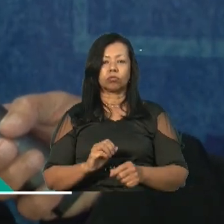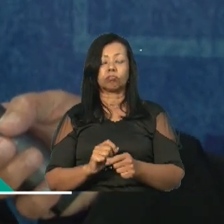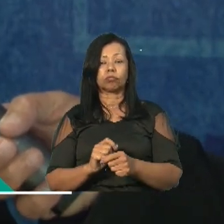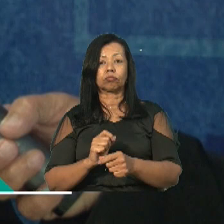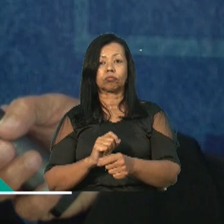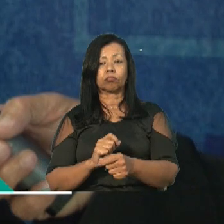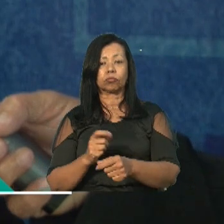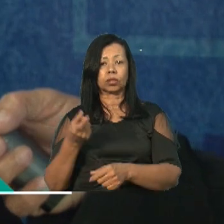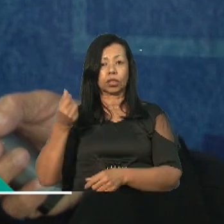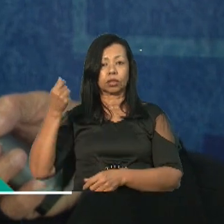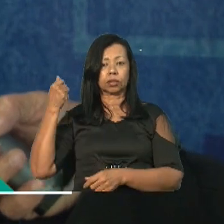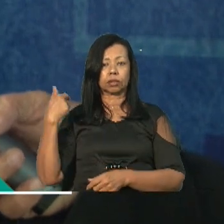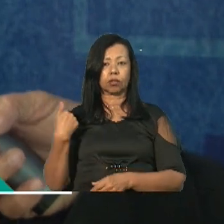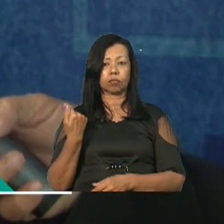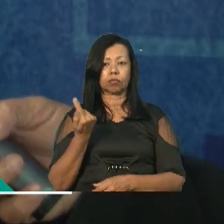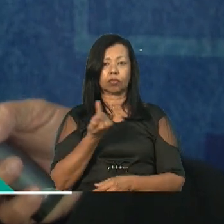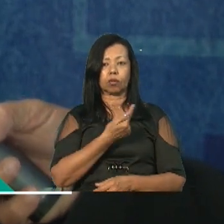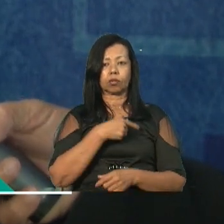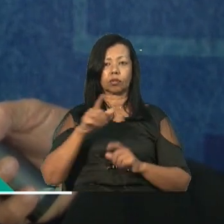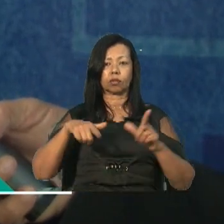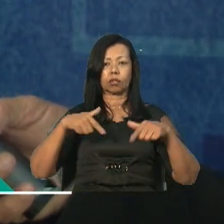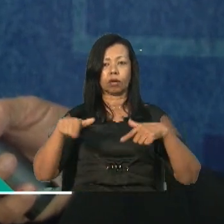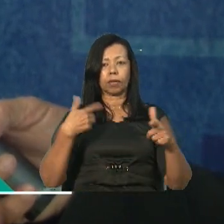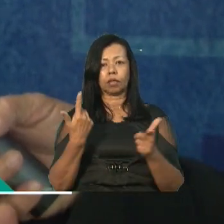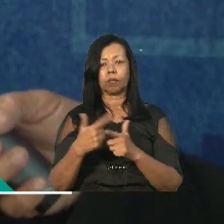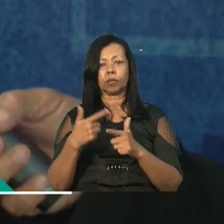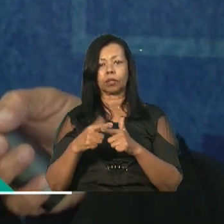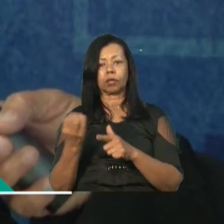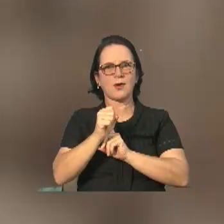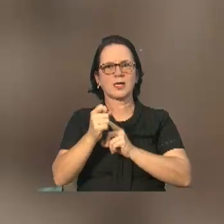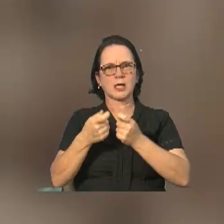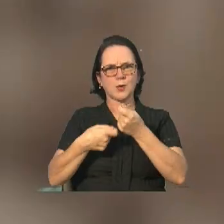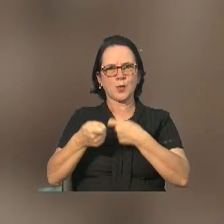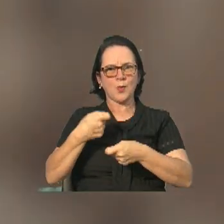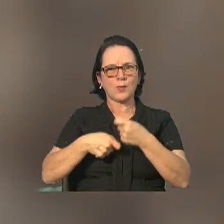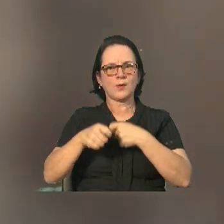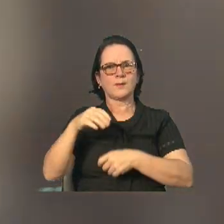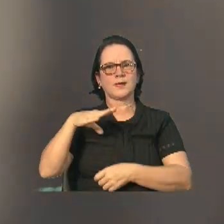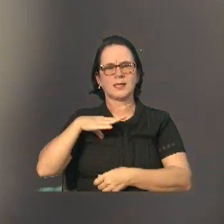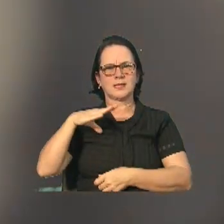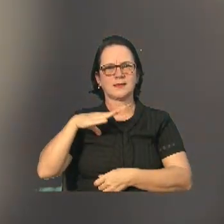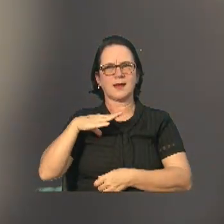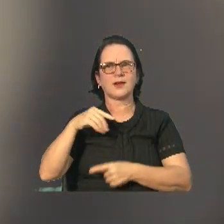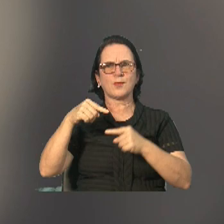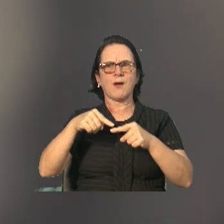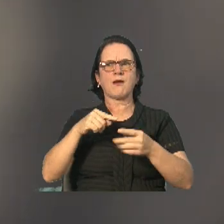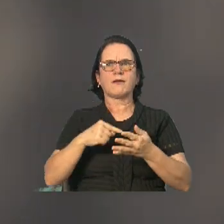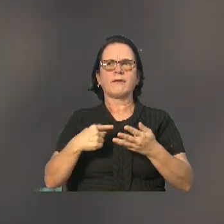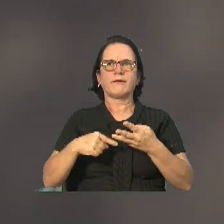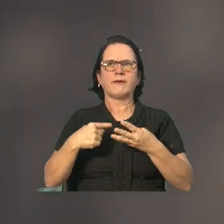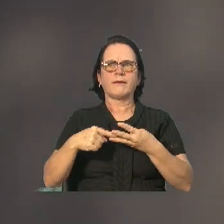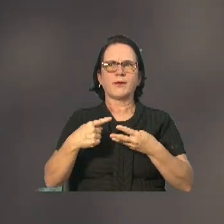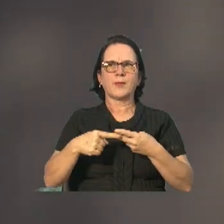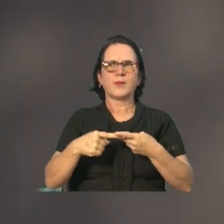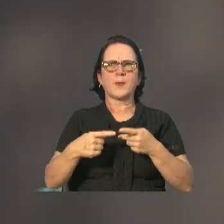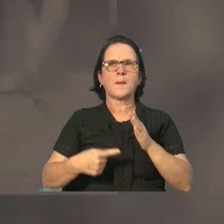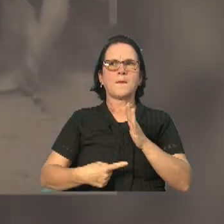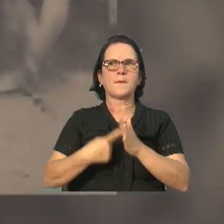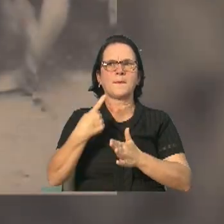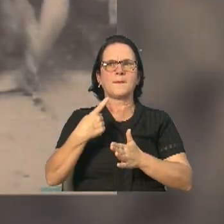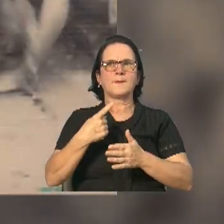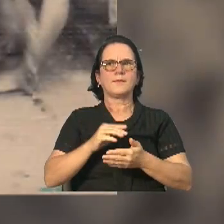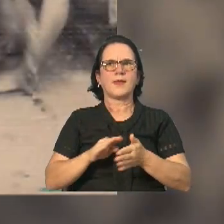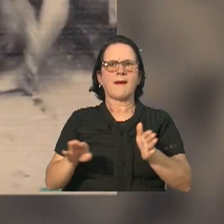tradição do nosso trabalho, até porque a importância da comunidade portuguesa na nossa